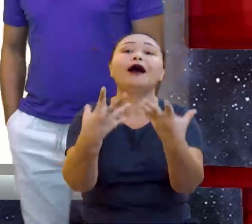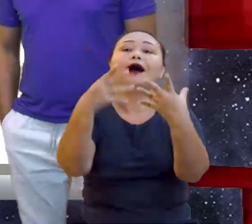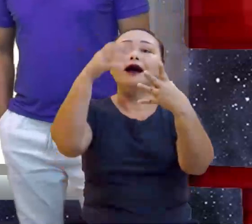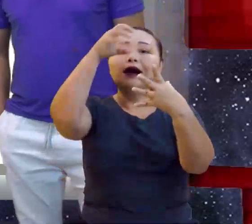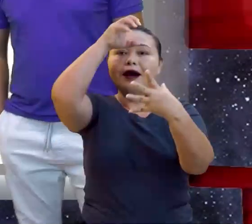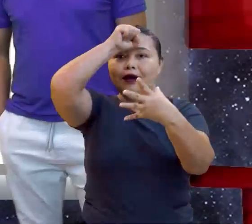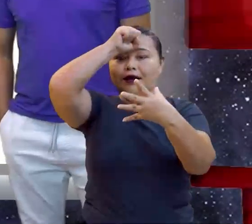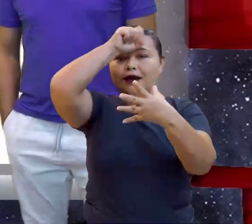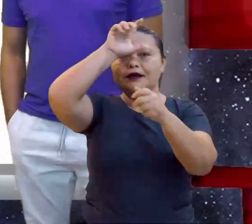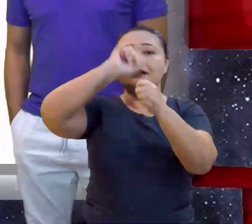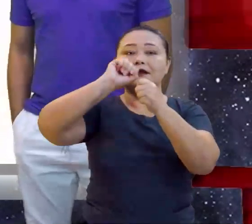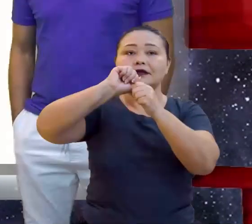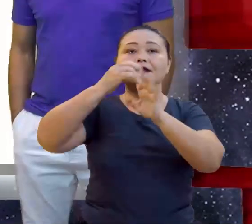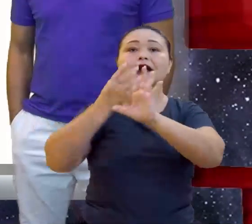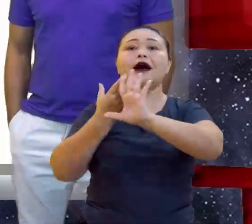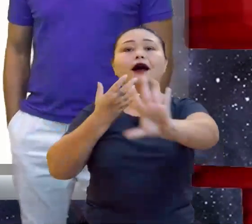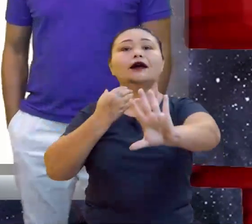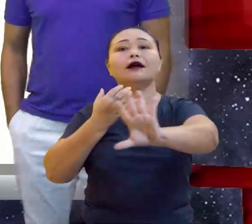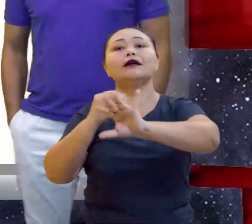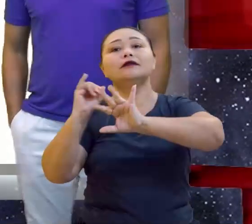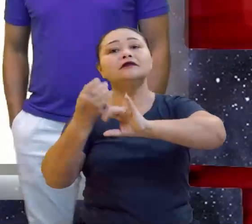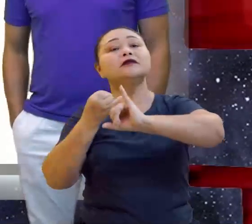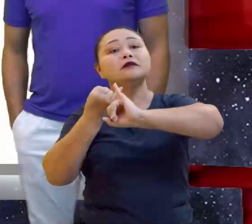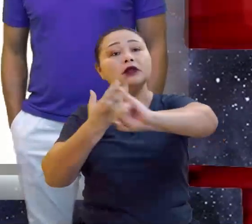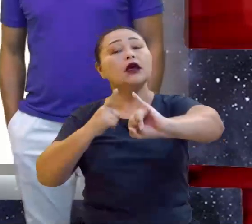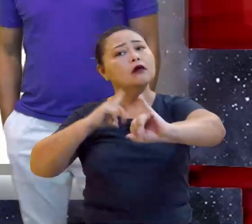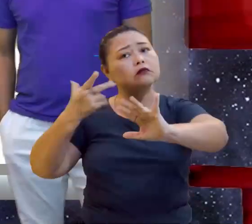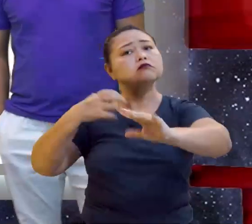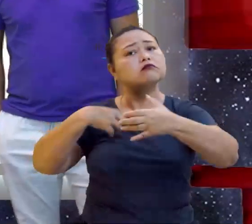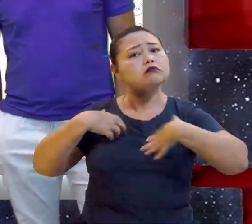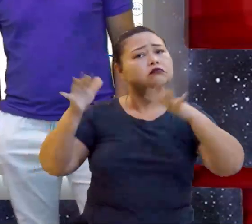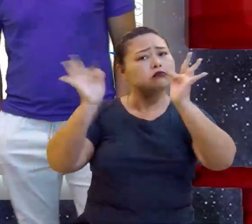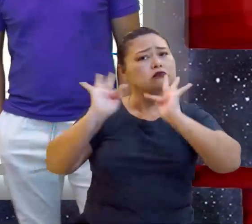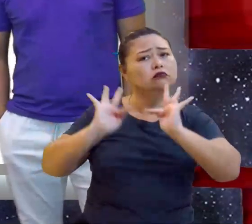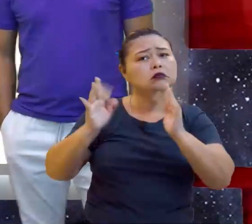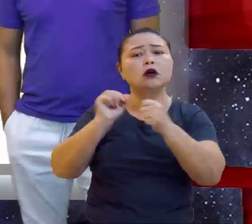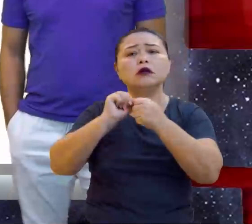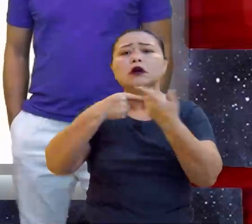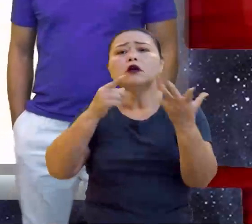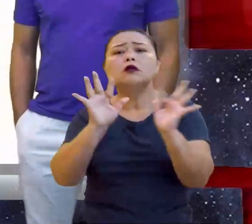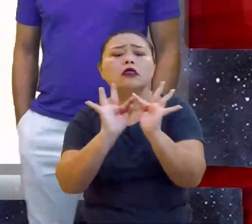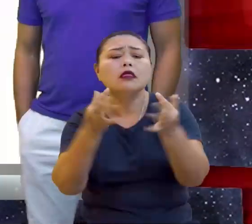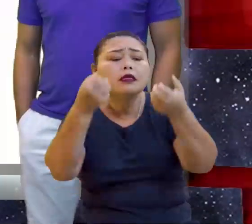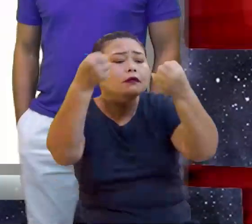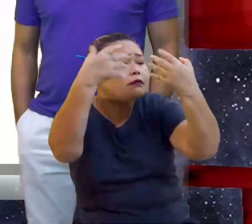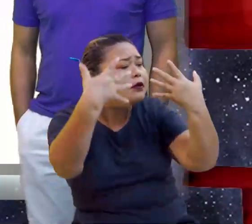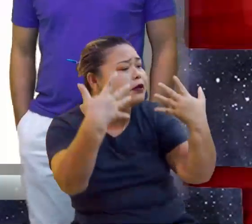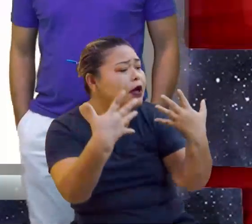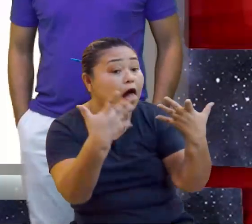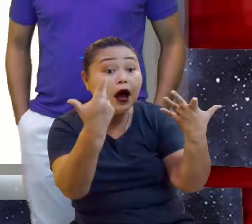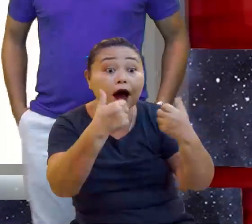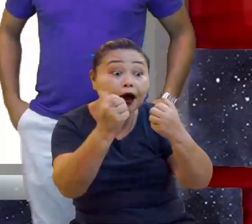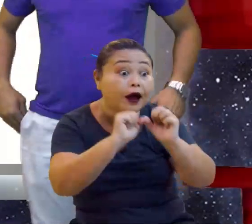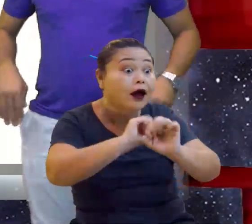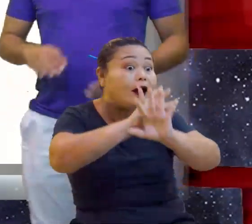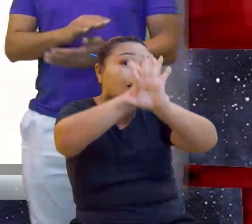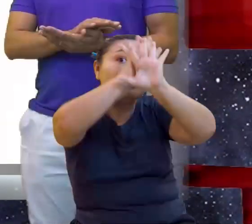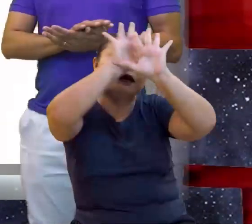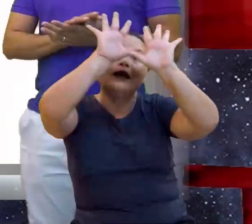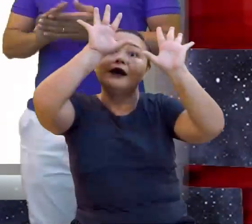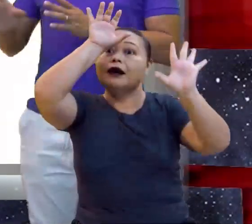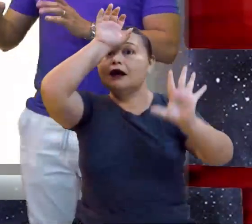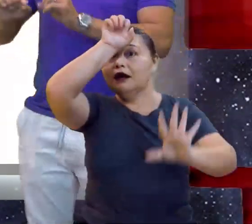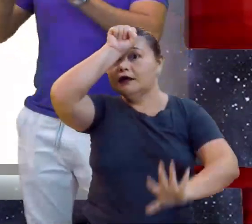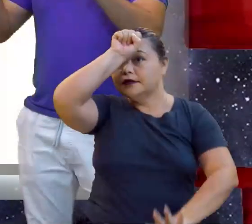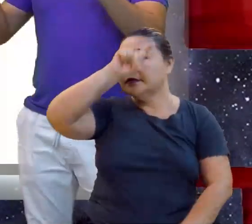Ela falou, agora eu não vou esquecer mais. Eu fiquei feliz, por quê? Porque, às vezes, um jeito simples de explicar e traz um grande aprendizado, né? Então...